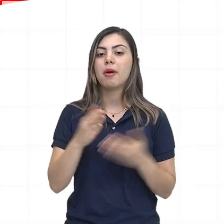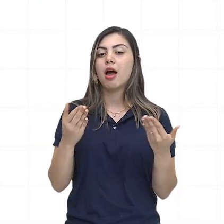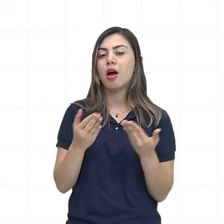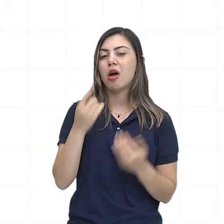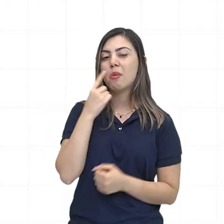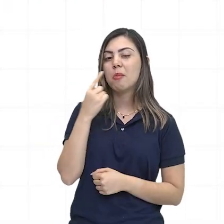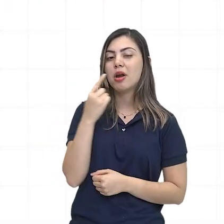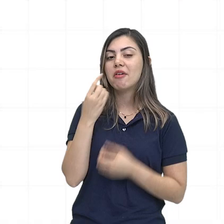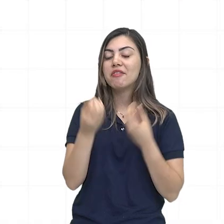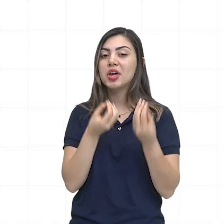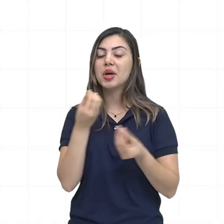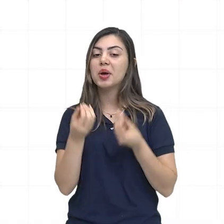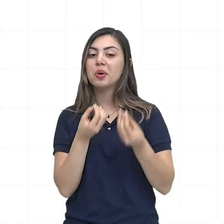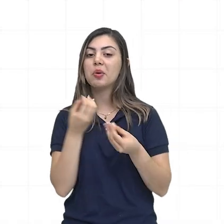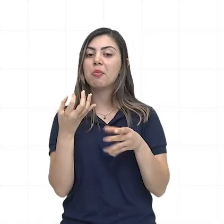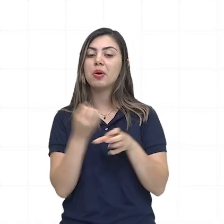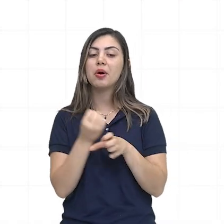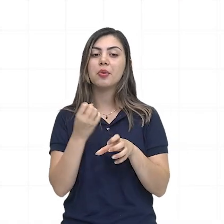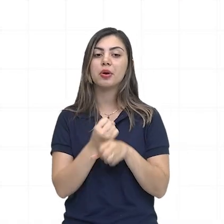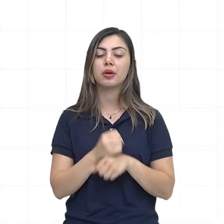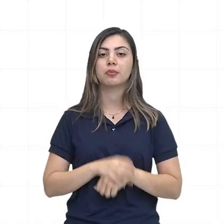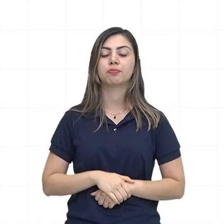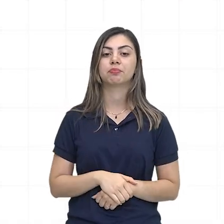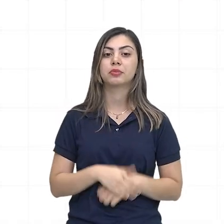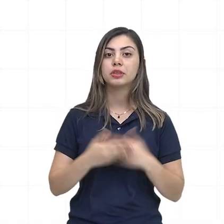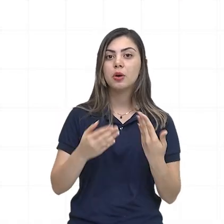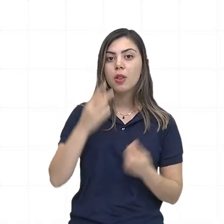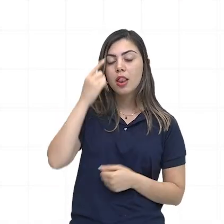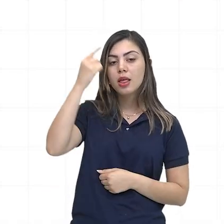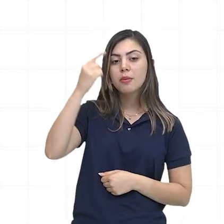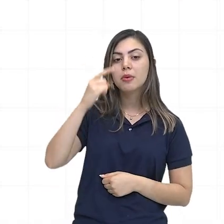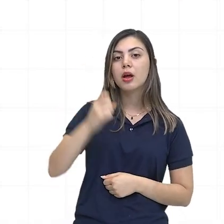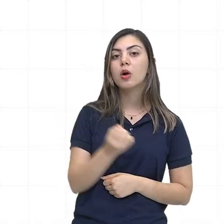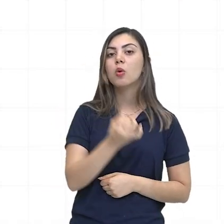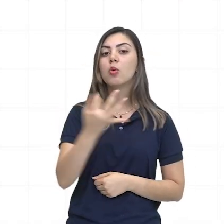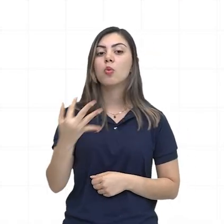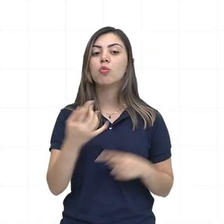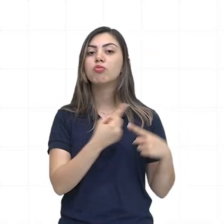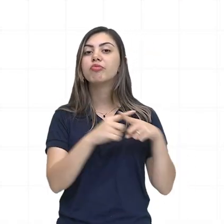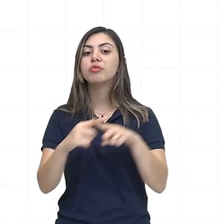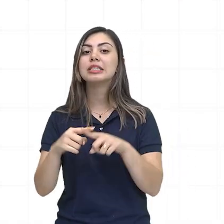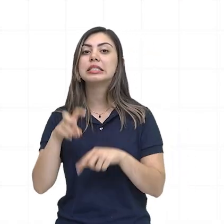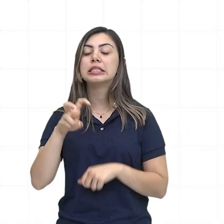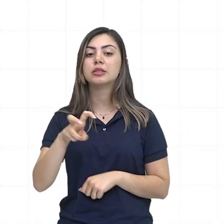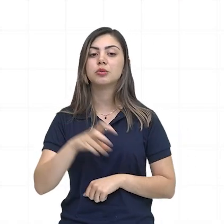o desenvolvimento deste item. Olha. Então, 5 vezes, está aqui.